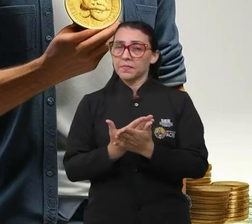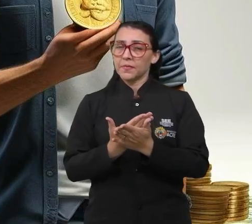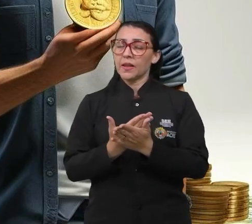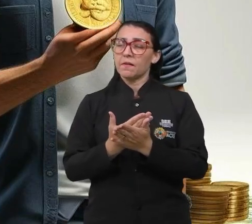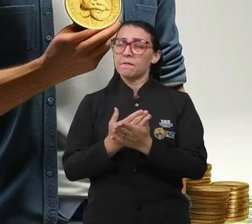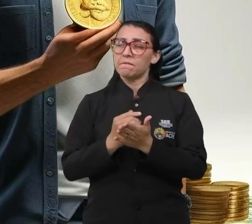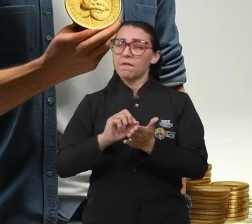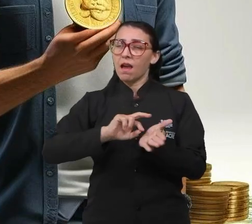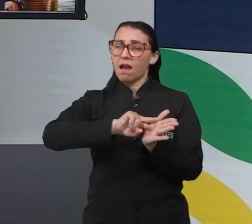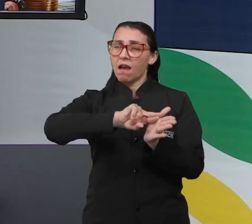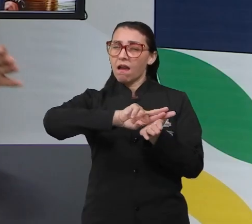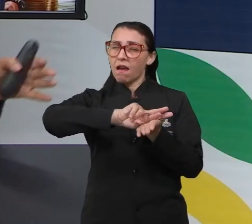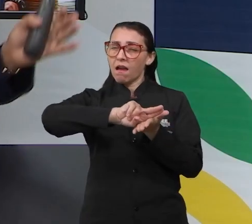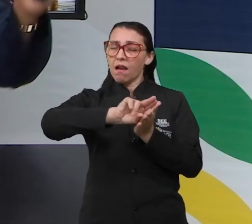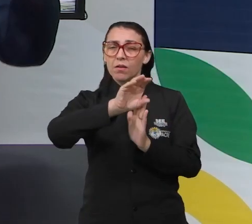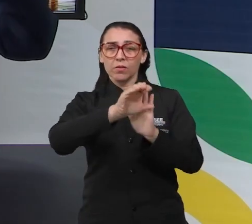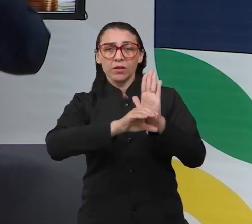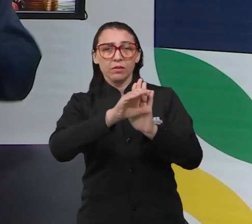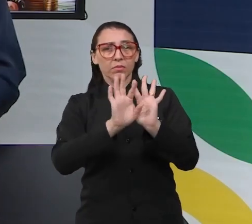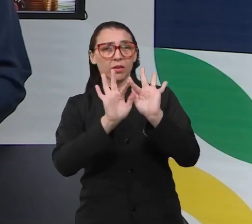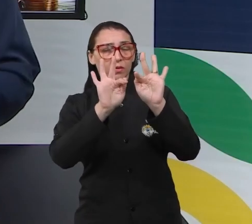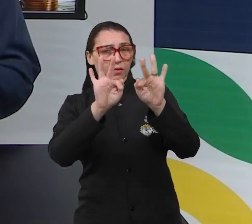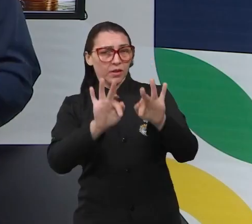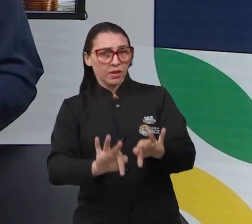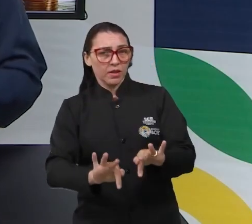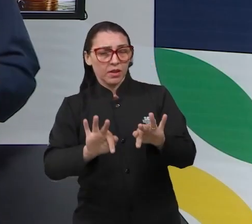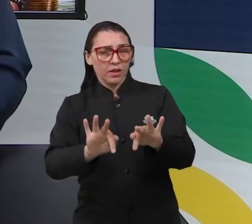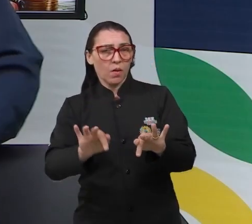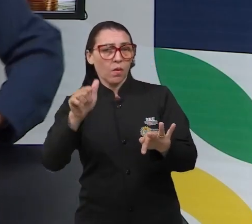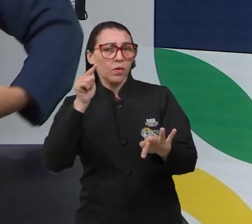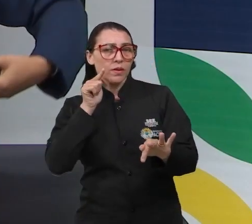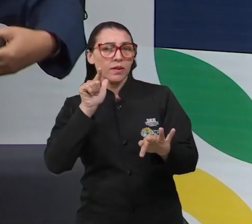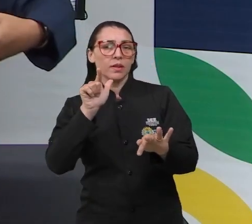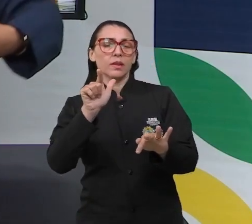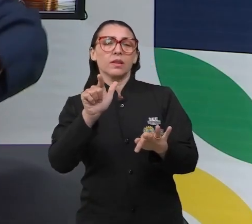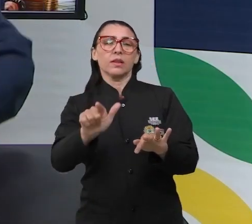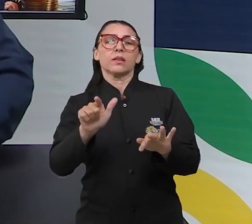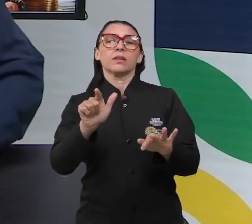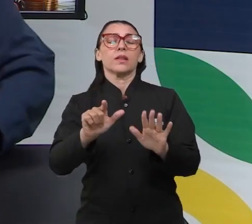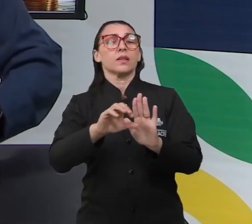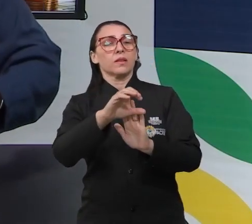vários conceitos para, no final de tudo, chegar